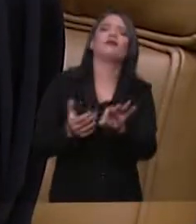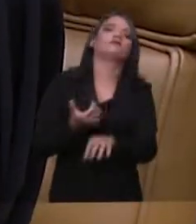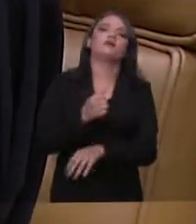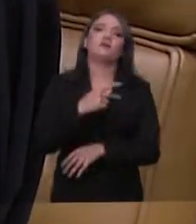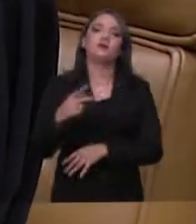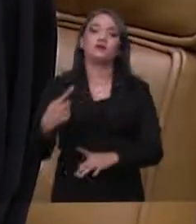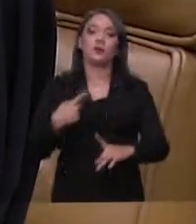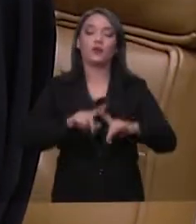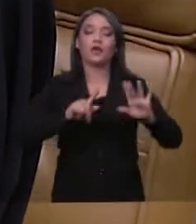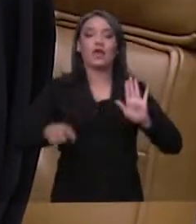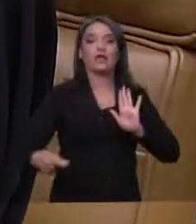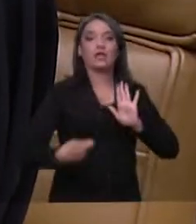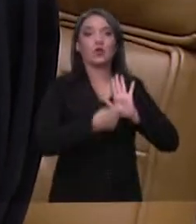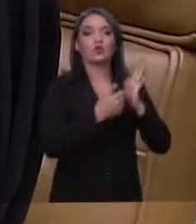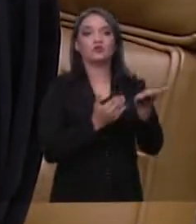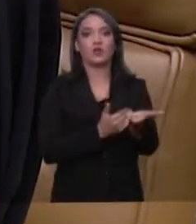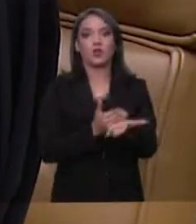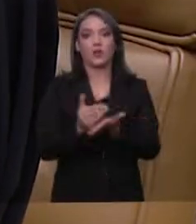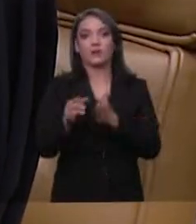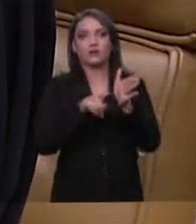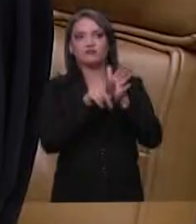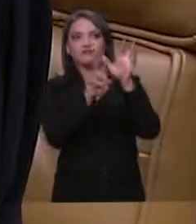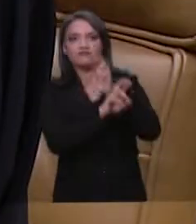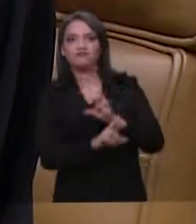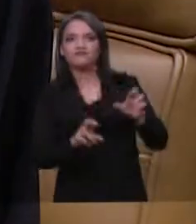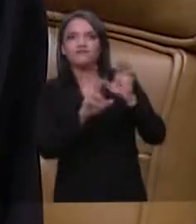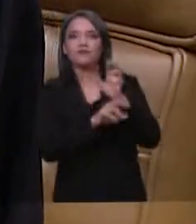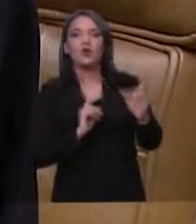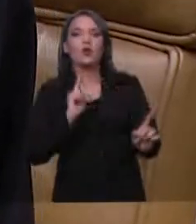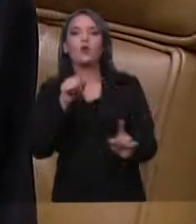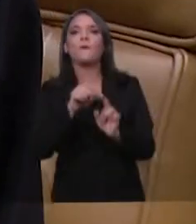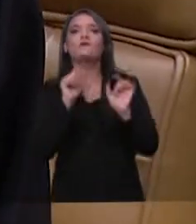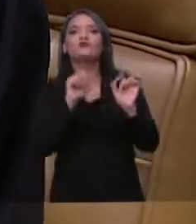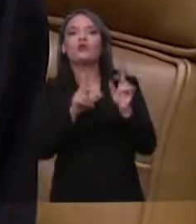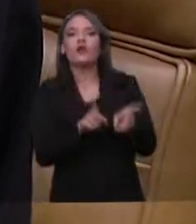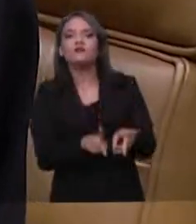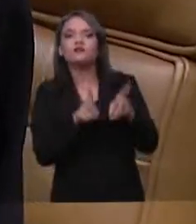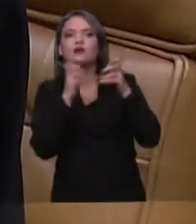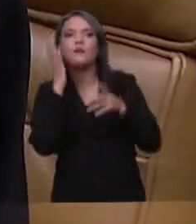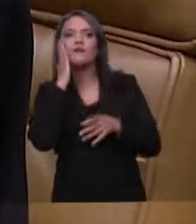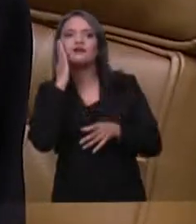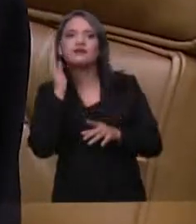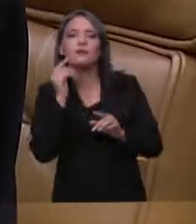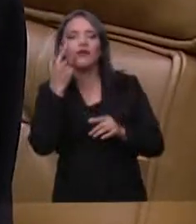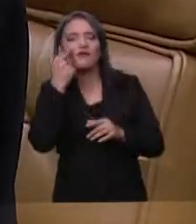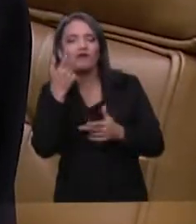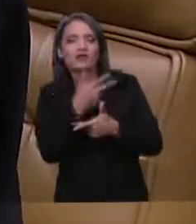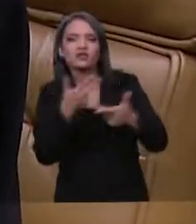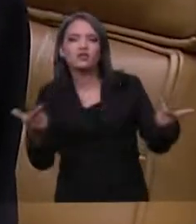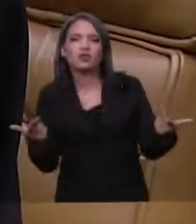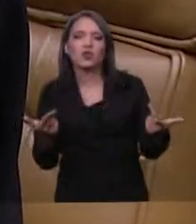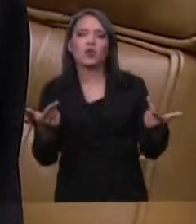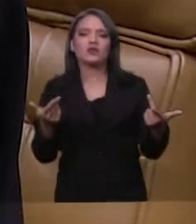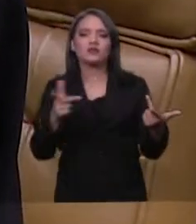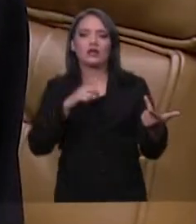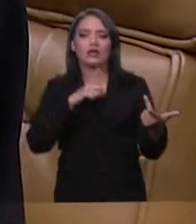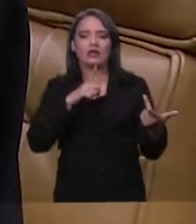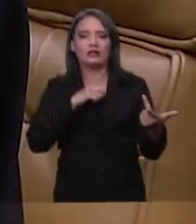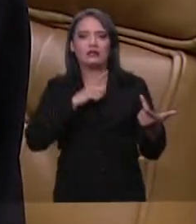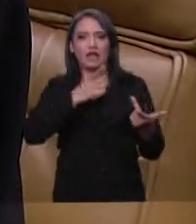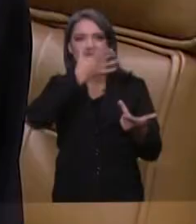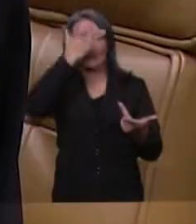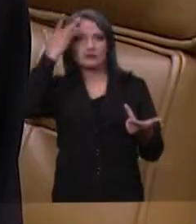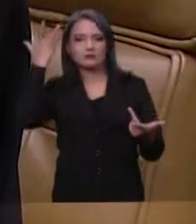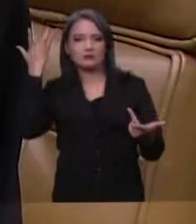teve origem em inquérito instaurado para apurar condutas omissivas e comissivas dos citados executores materiais